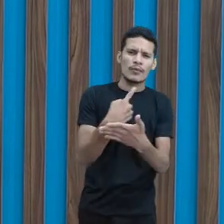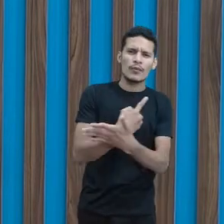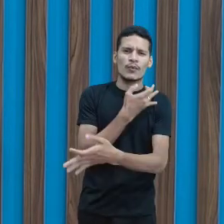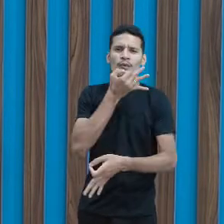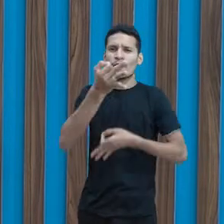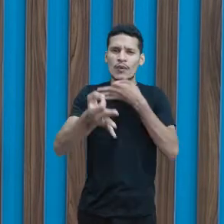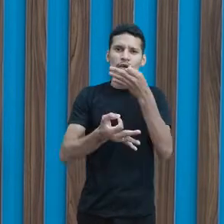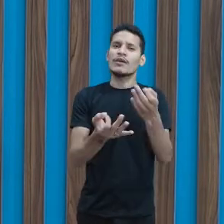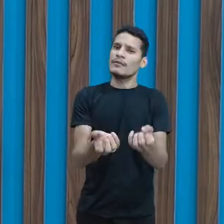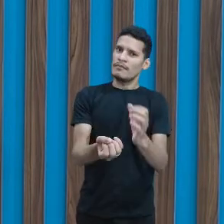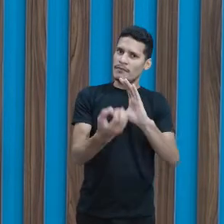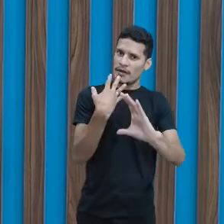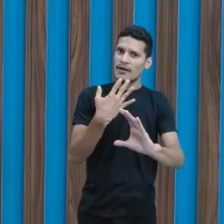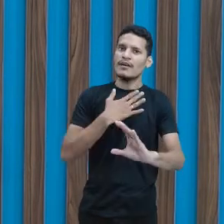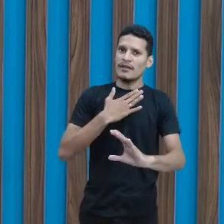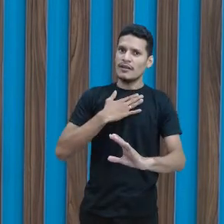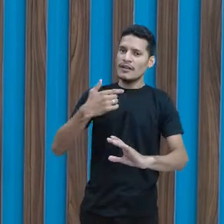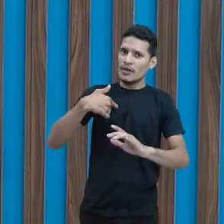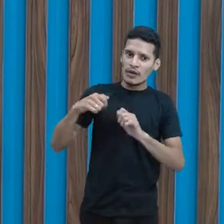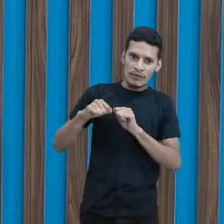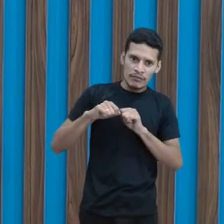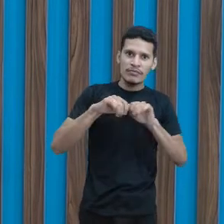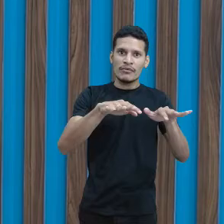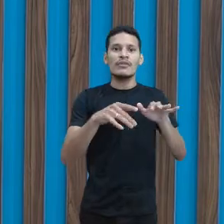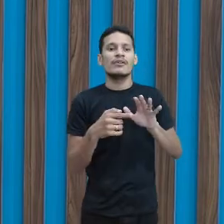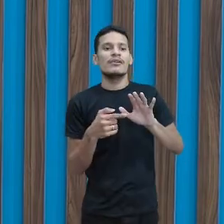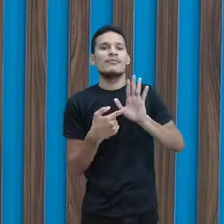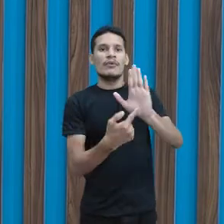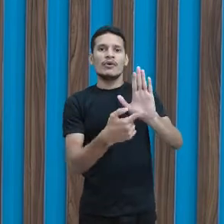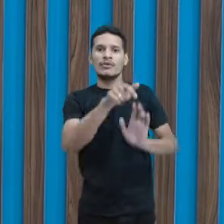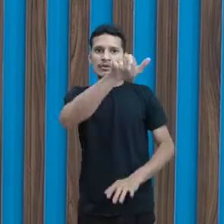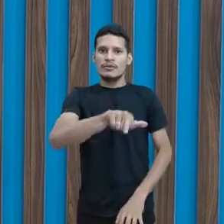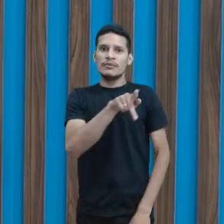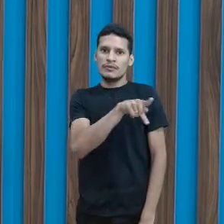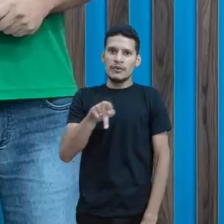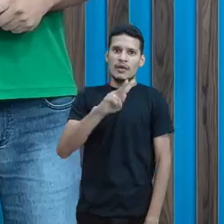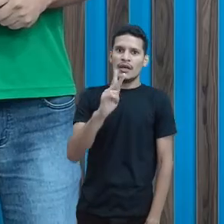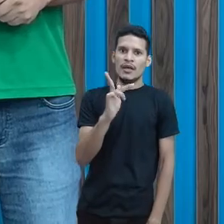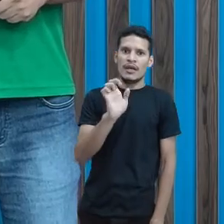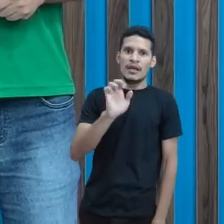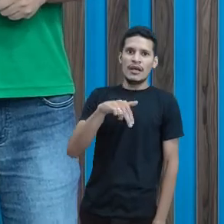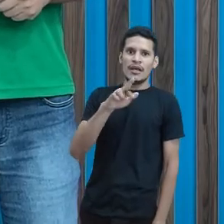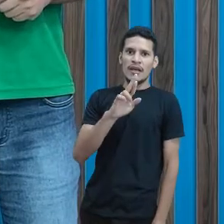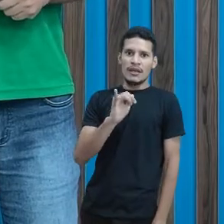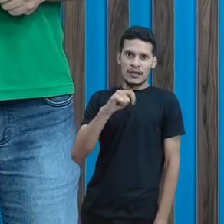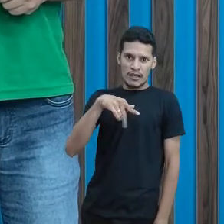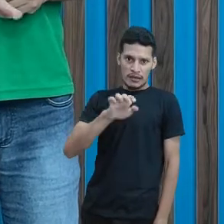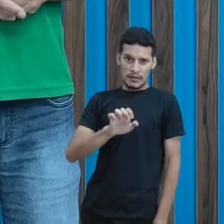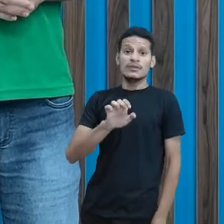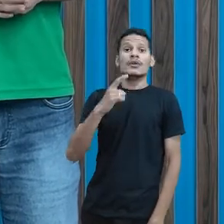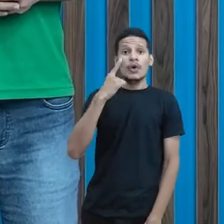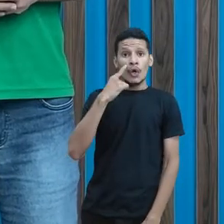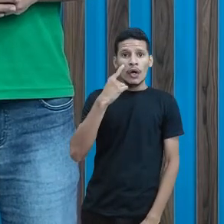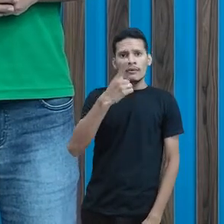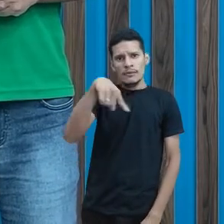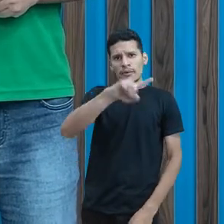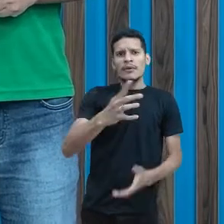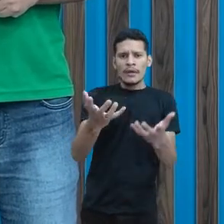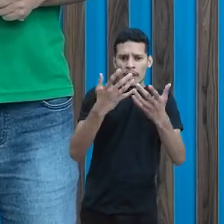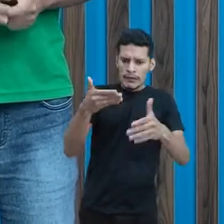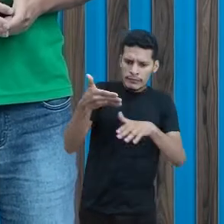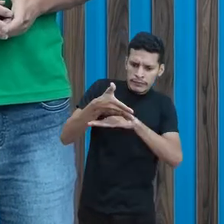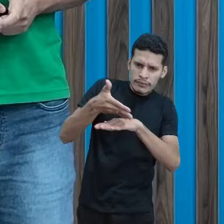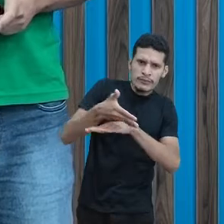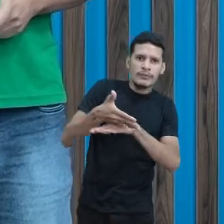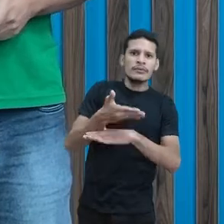comentário, joga aí no chat que a gente passa aqui para o professor Henrique, ok? Quer participar conosco das nossas aulas?